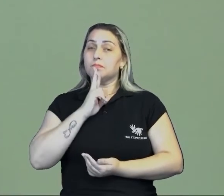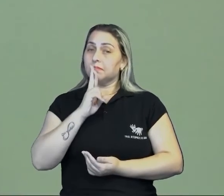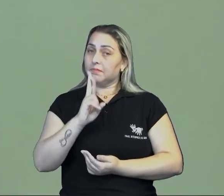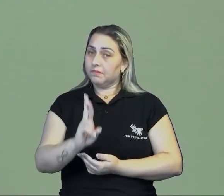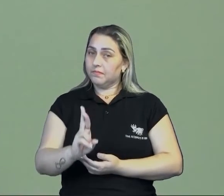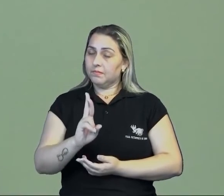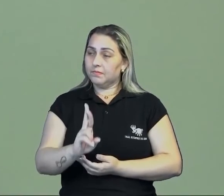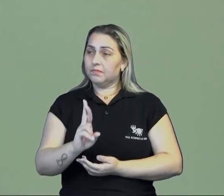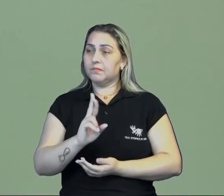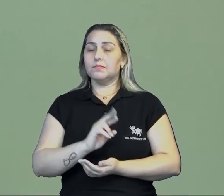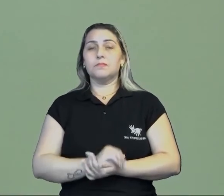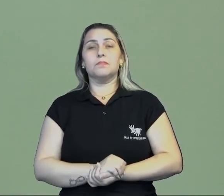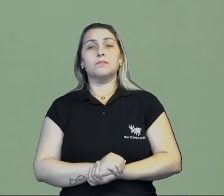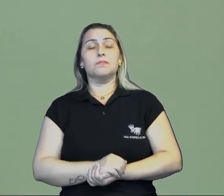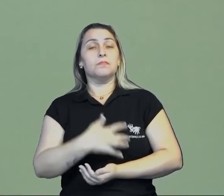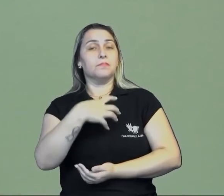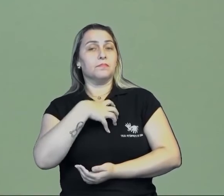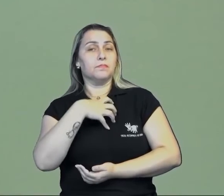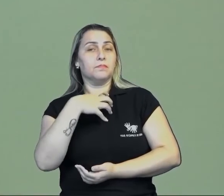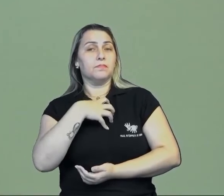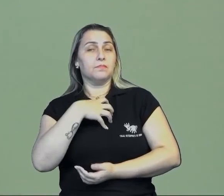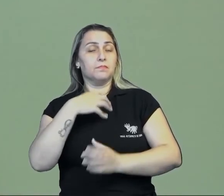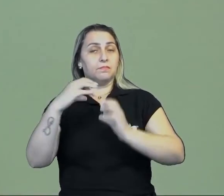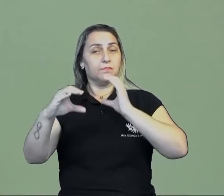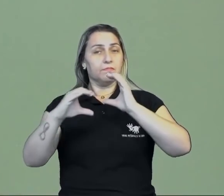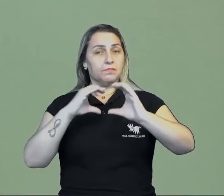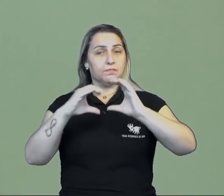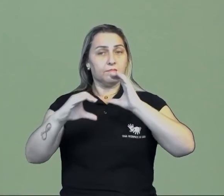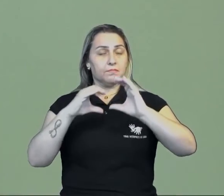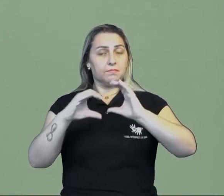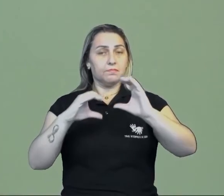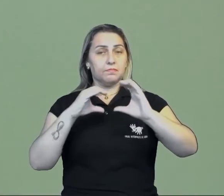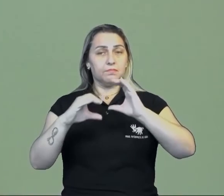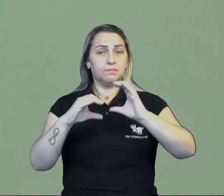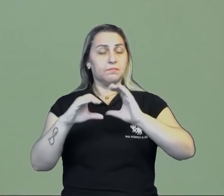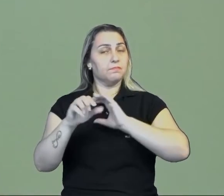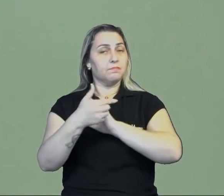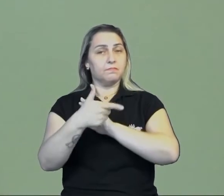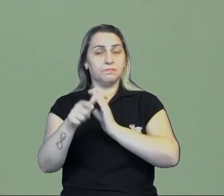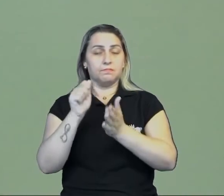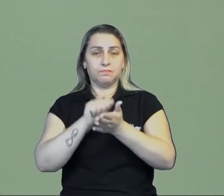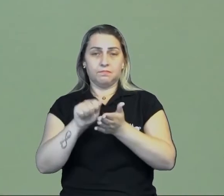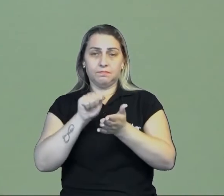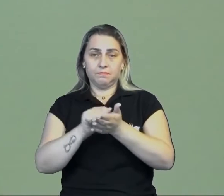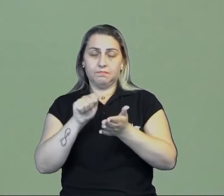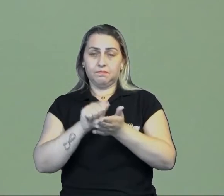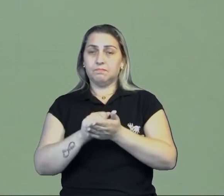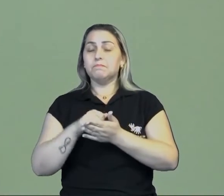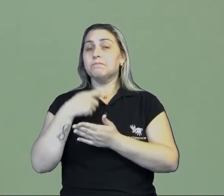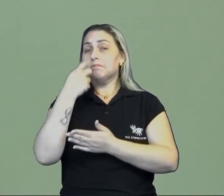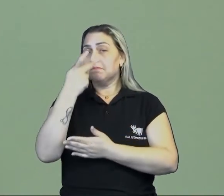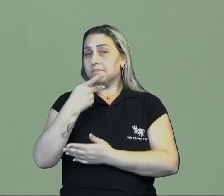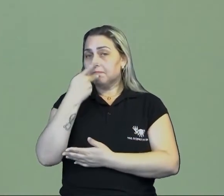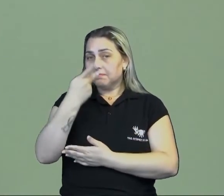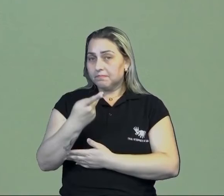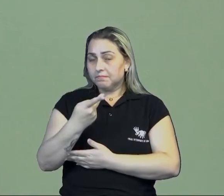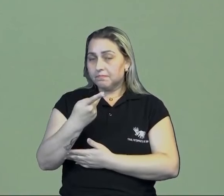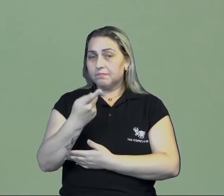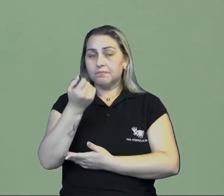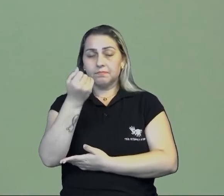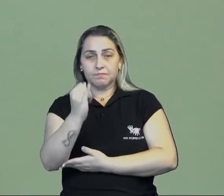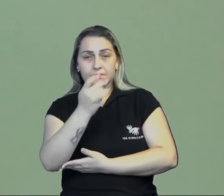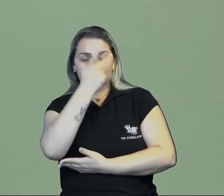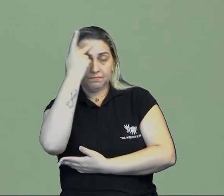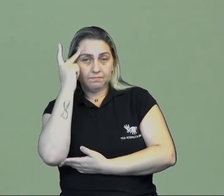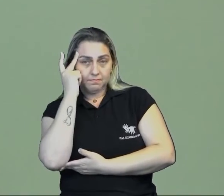respondido aí com a forma como você se comunica da sua forma não verbal, como você gesticula, Se